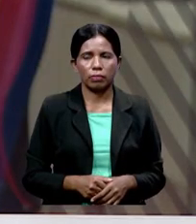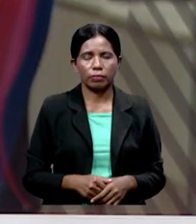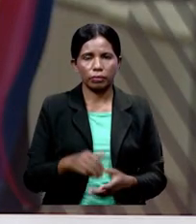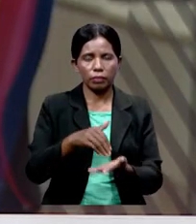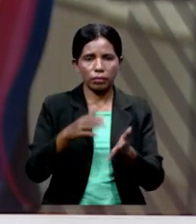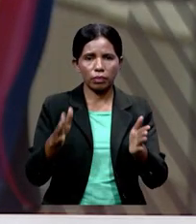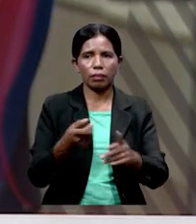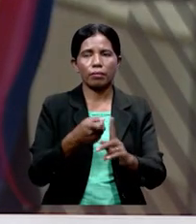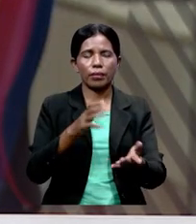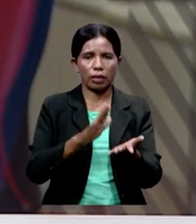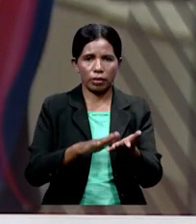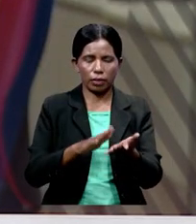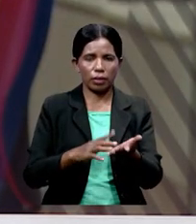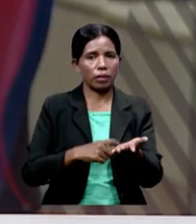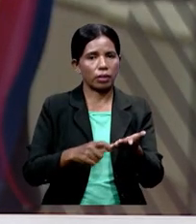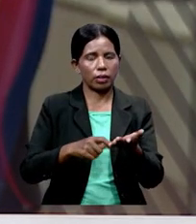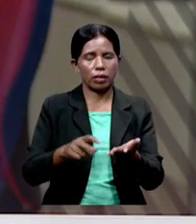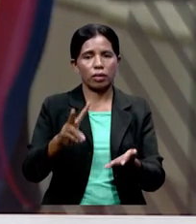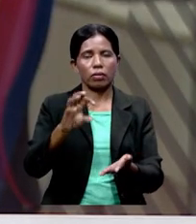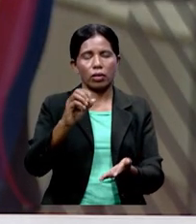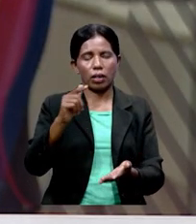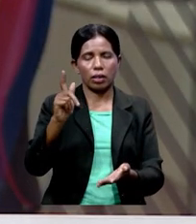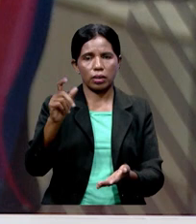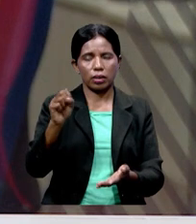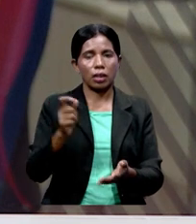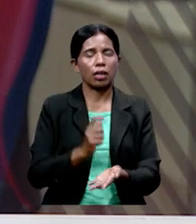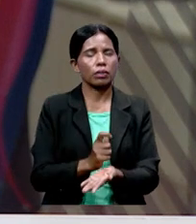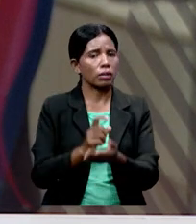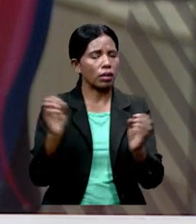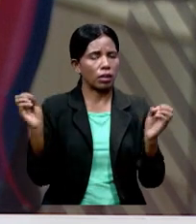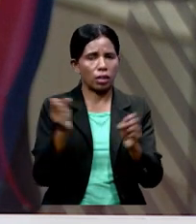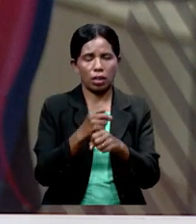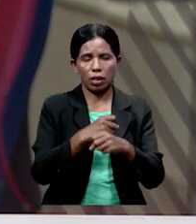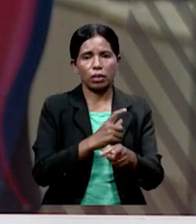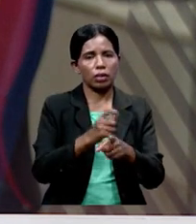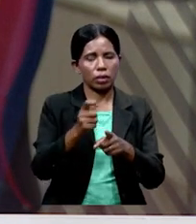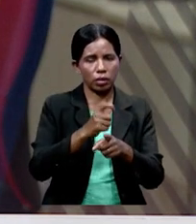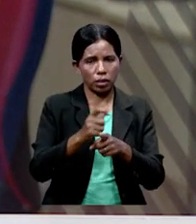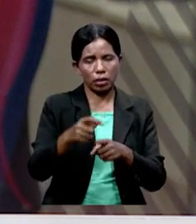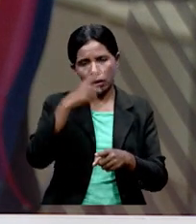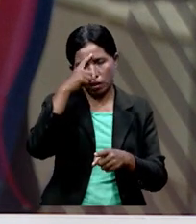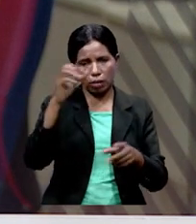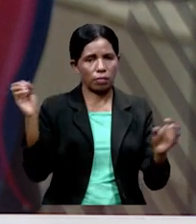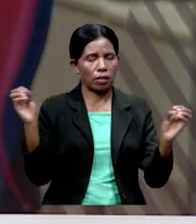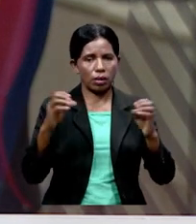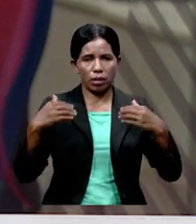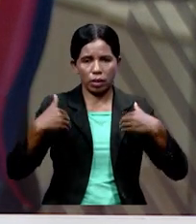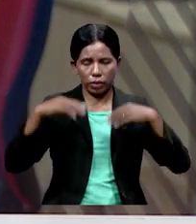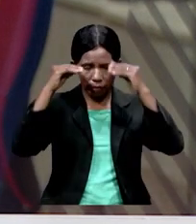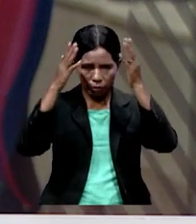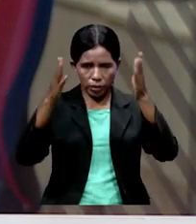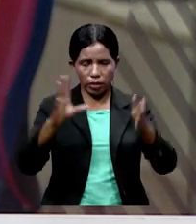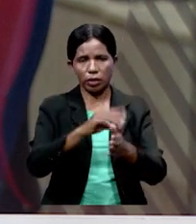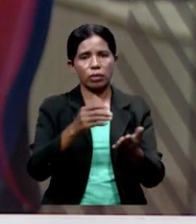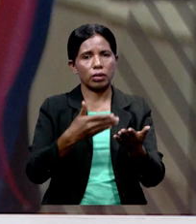Estudante Husei Escola Secundária Técnica Vocacional Pesca Atauro, lá de um ralo prática, também falta professor no facilidade.